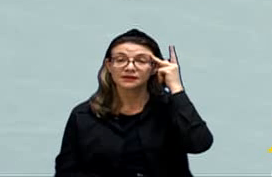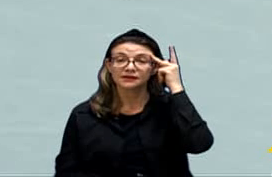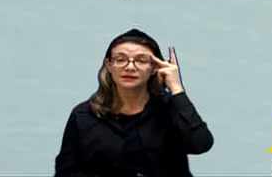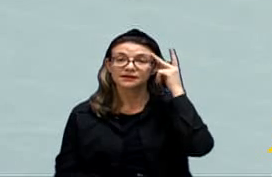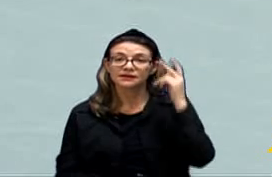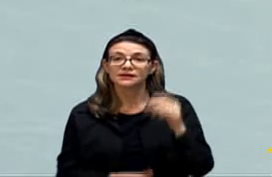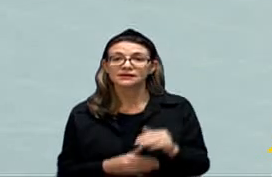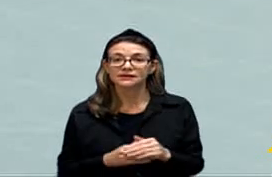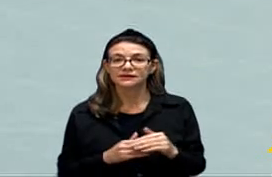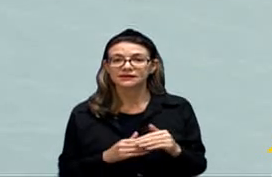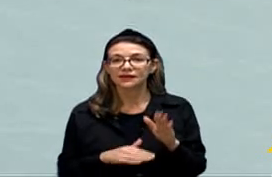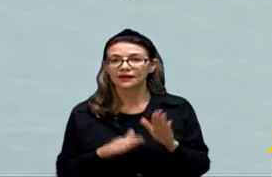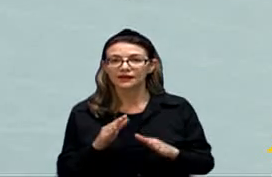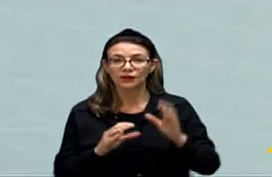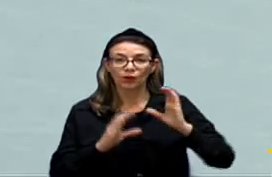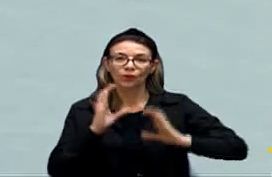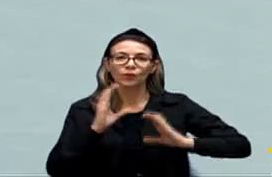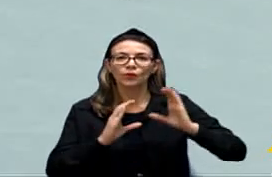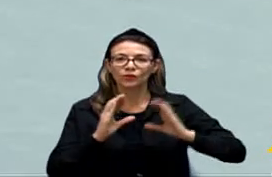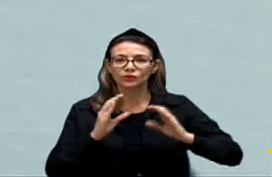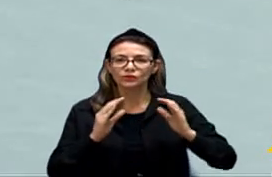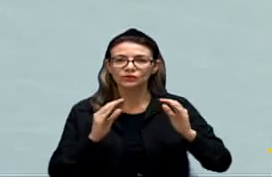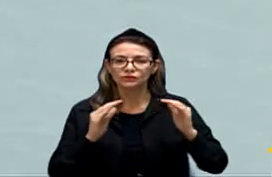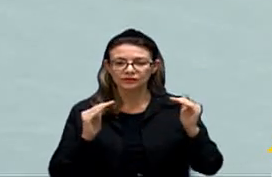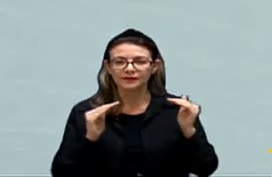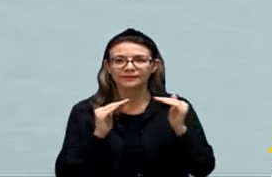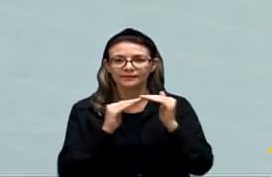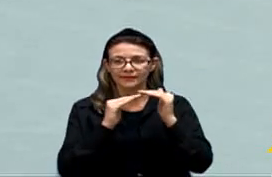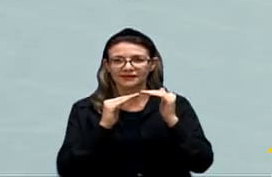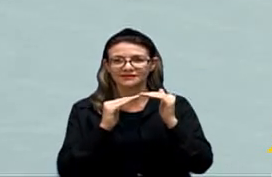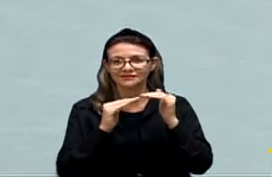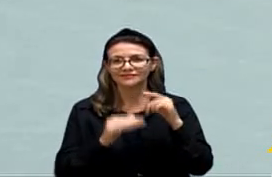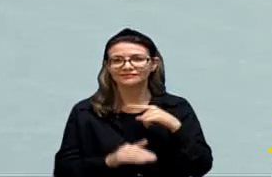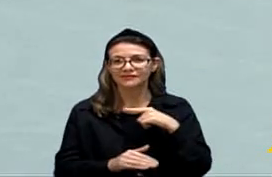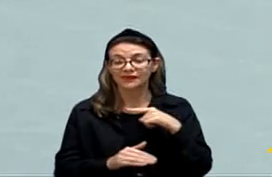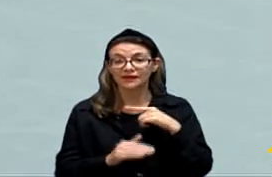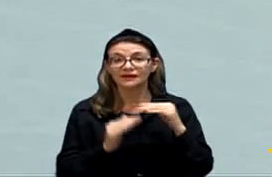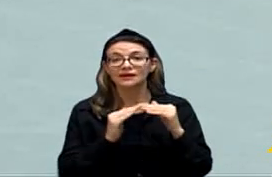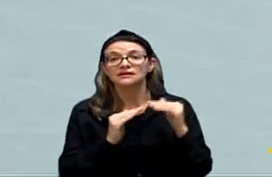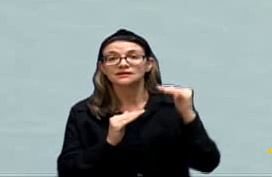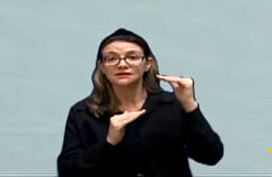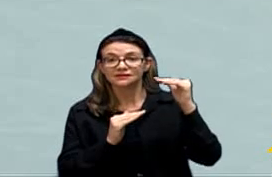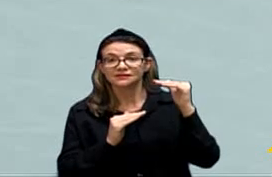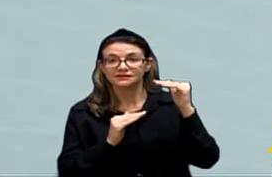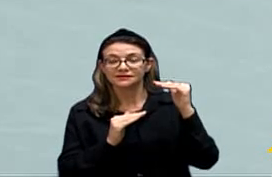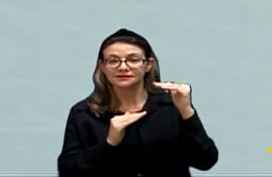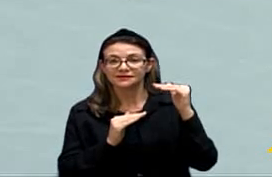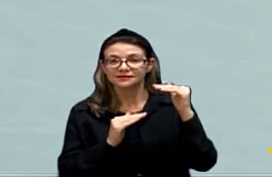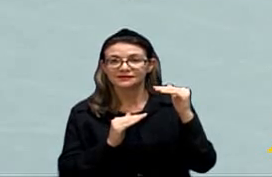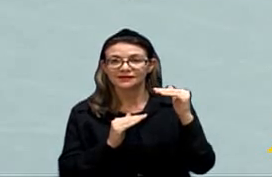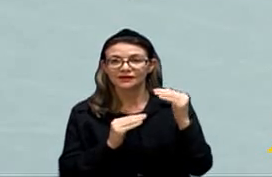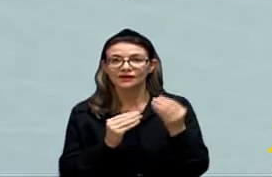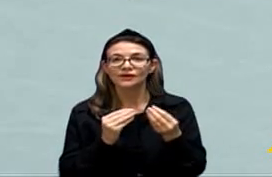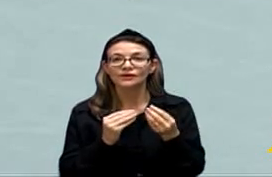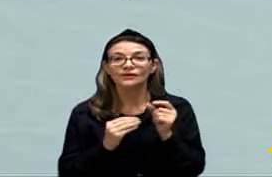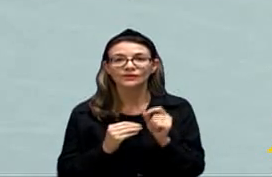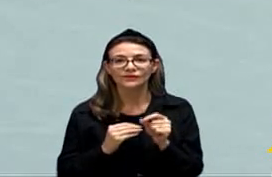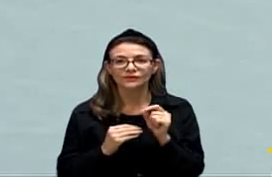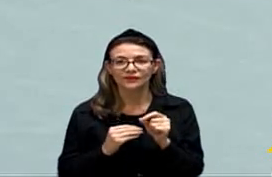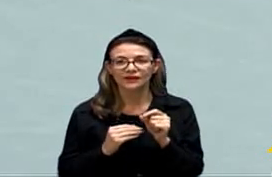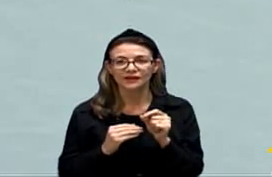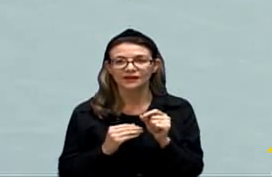permanente des empate em concursos públicos e processos seletivos para cargos de empregos públicos a capacitação da língua